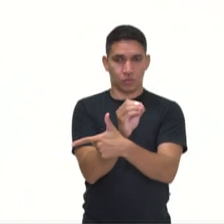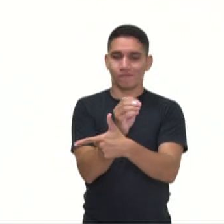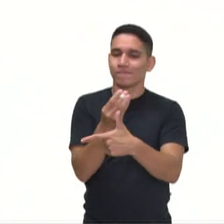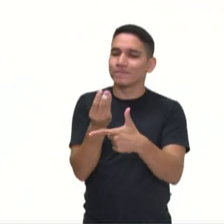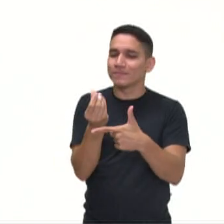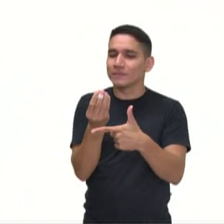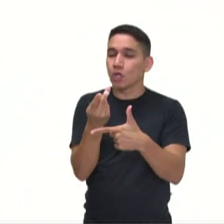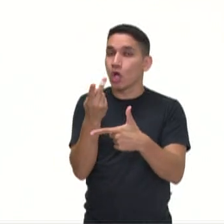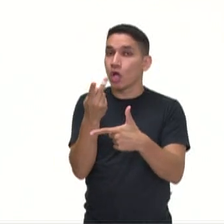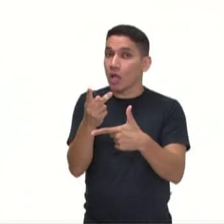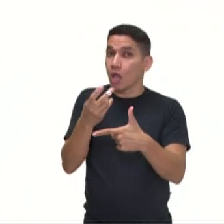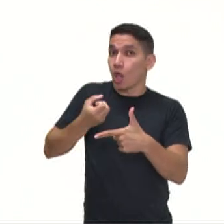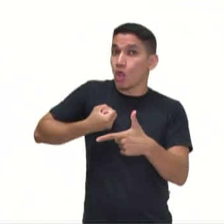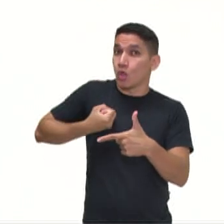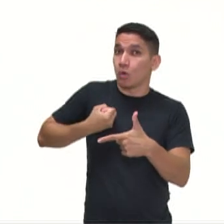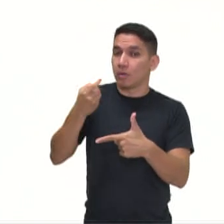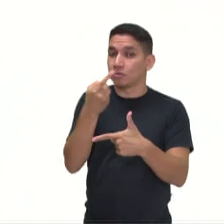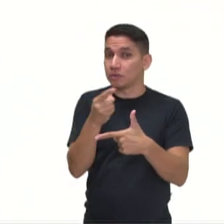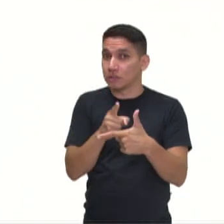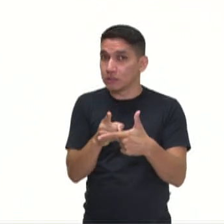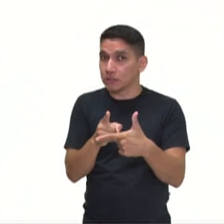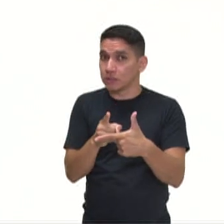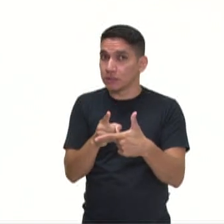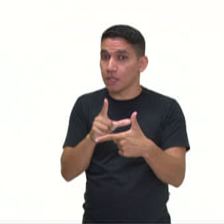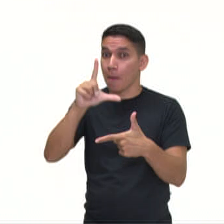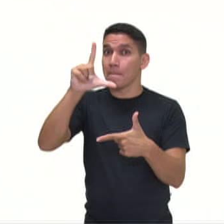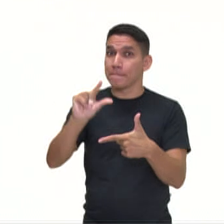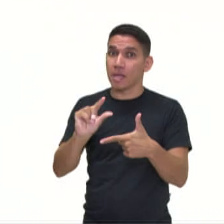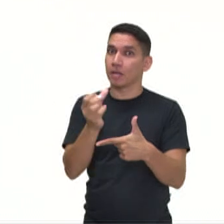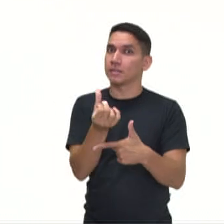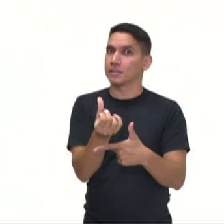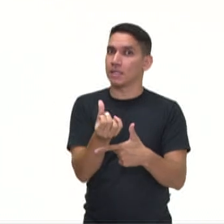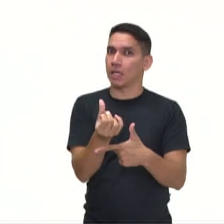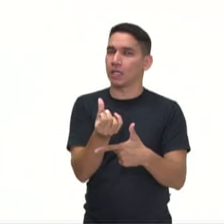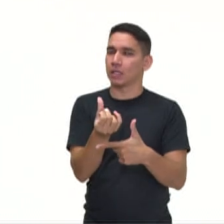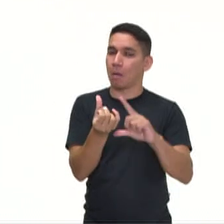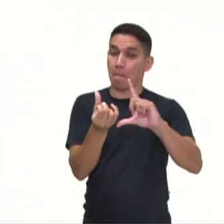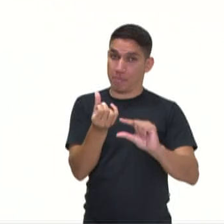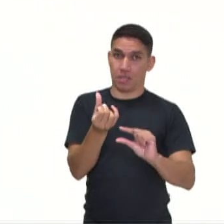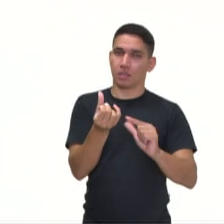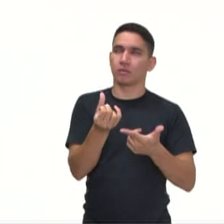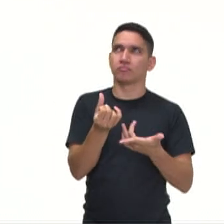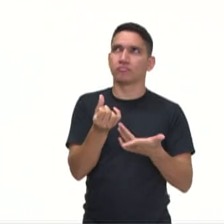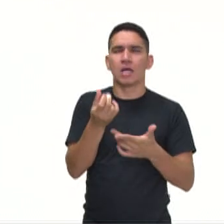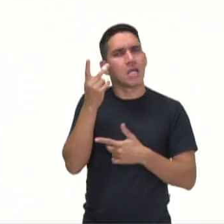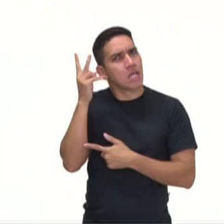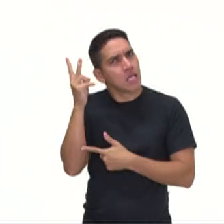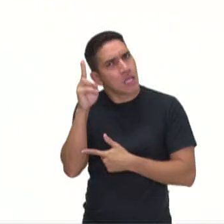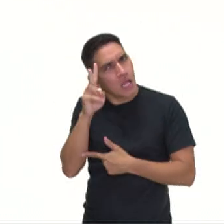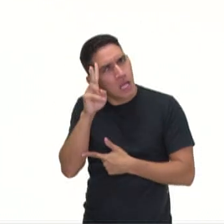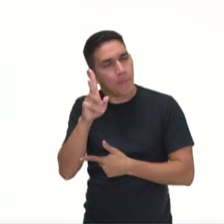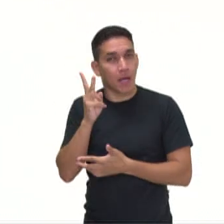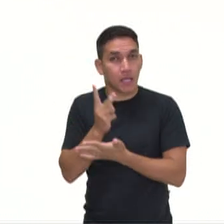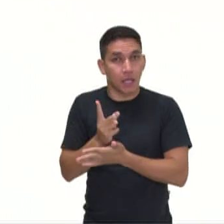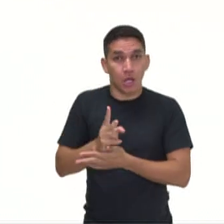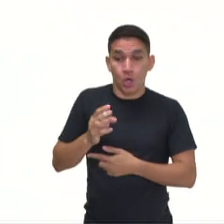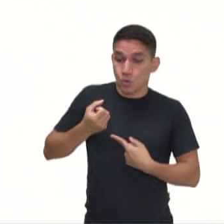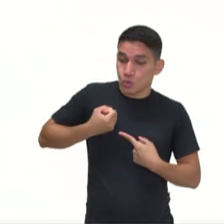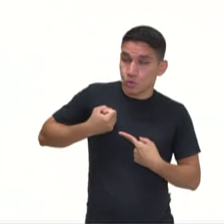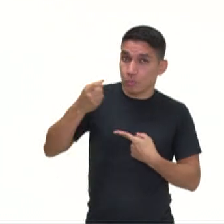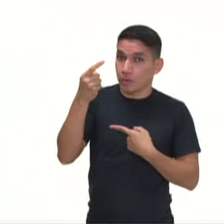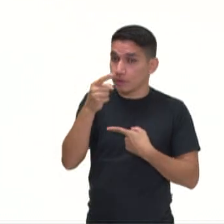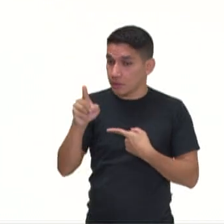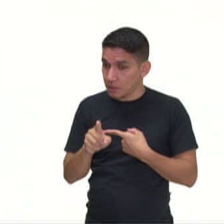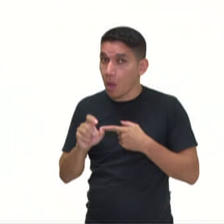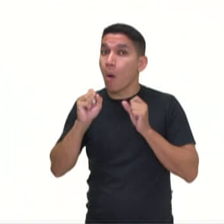número inteiro menor que 6. Lembra sempre que quando a gente fala de número inteiro, esse valor pode